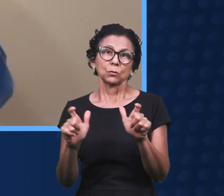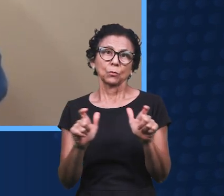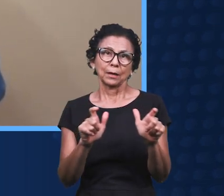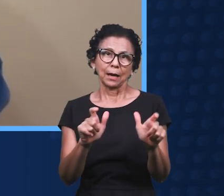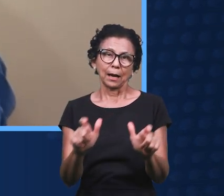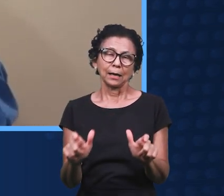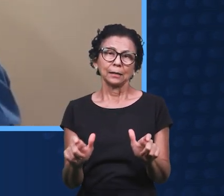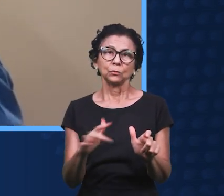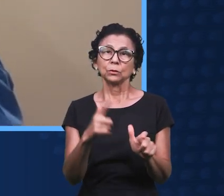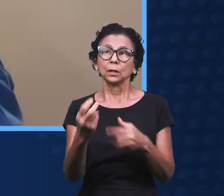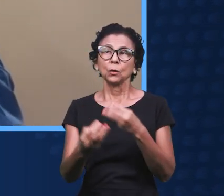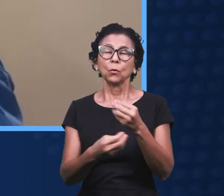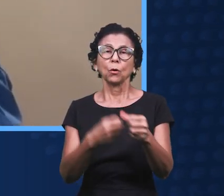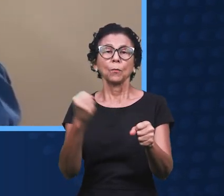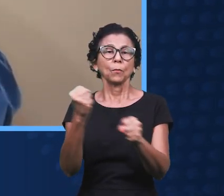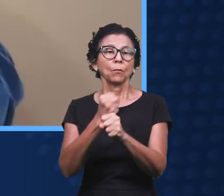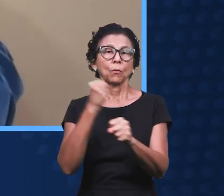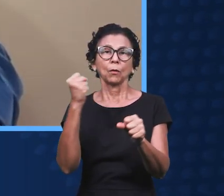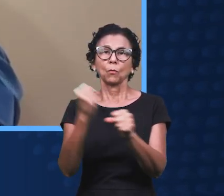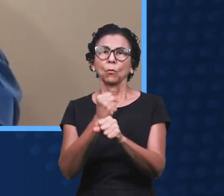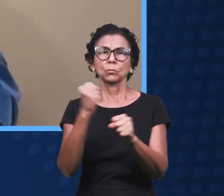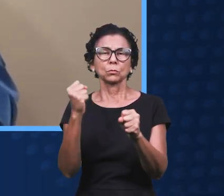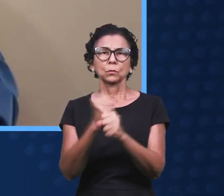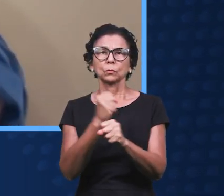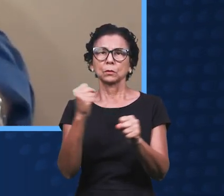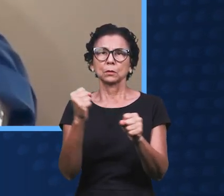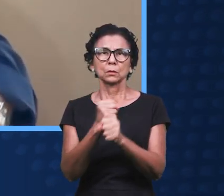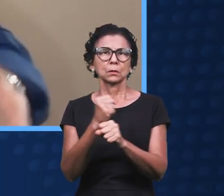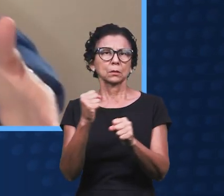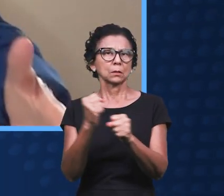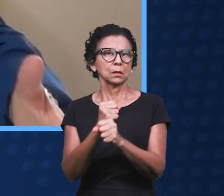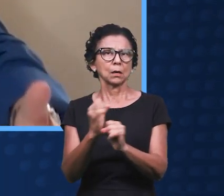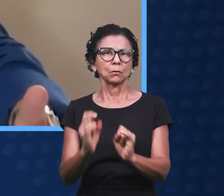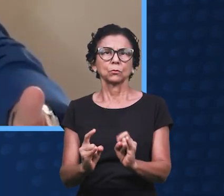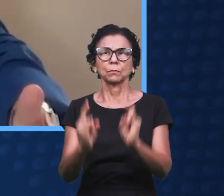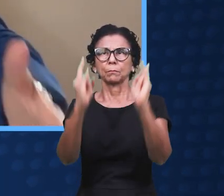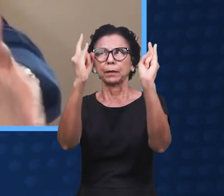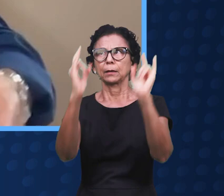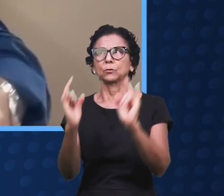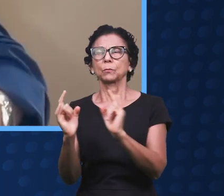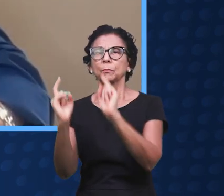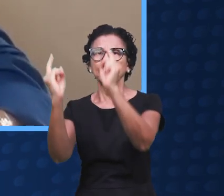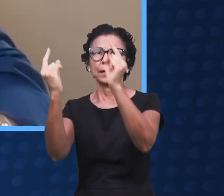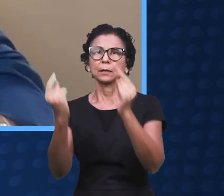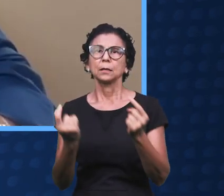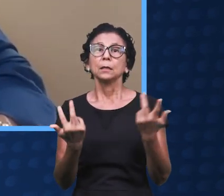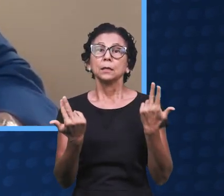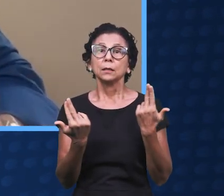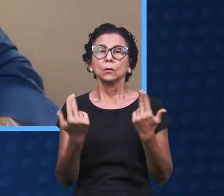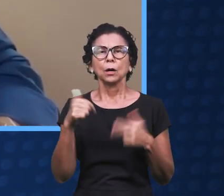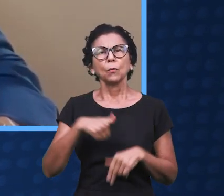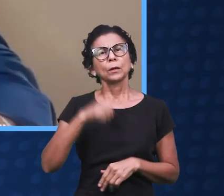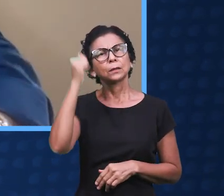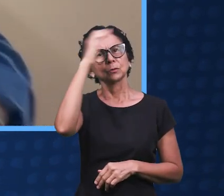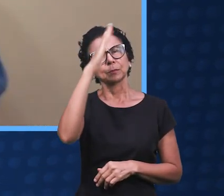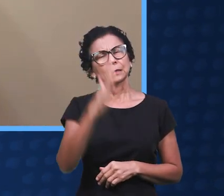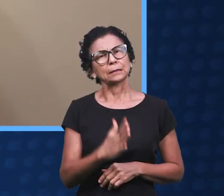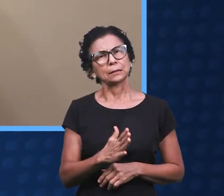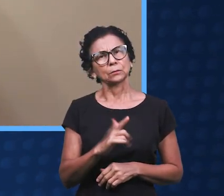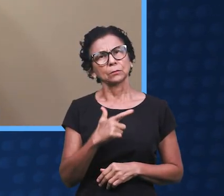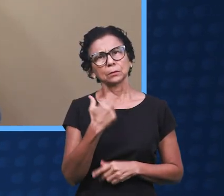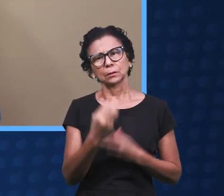termos uma construção da mesma forma que nós temos no Brasil, onde nós não temos a